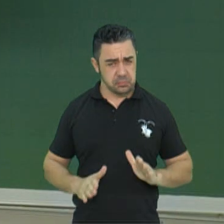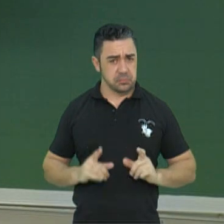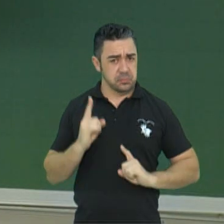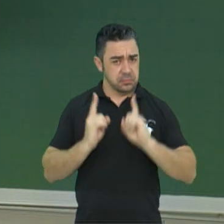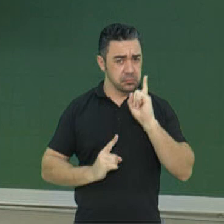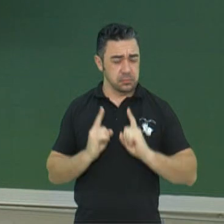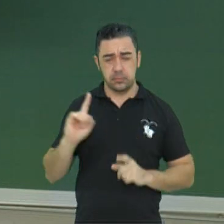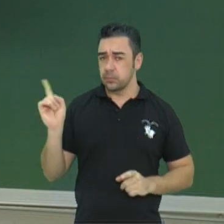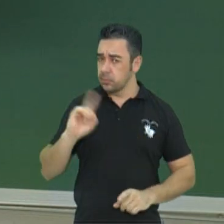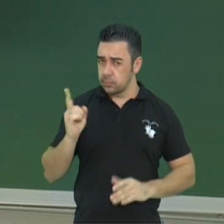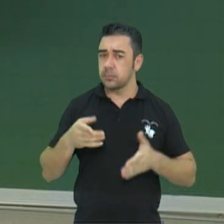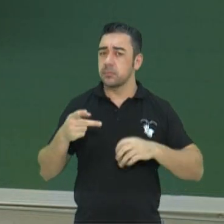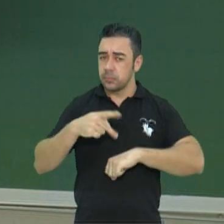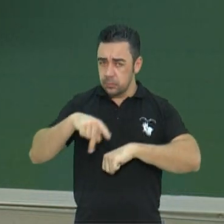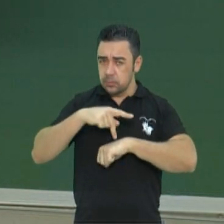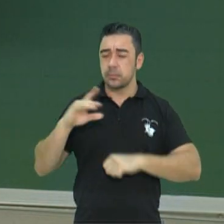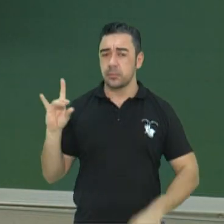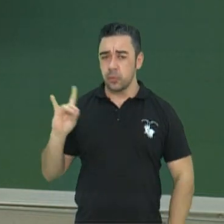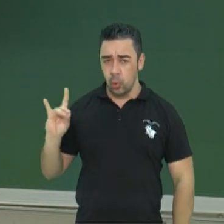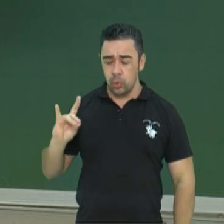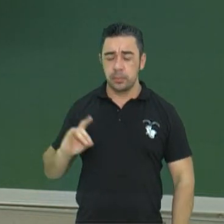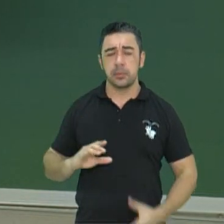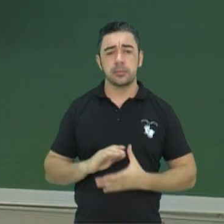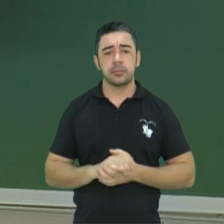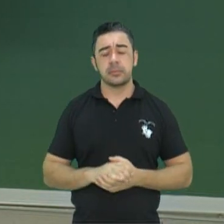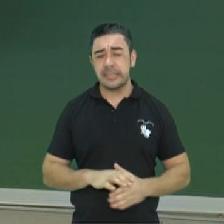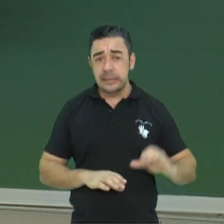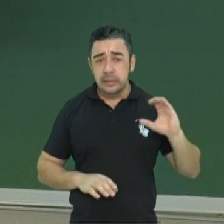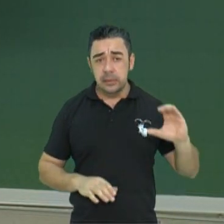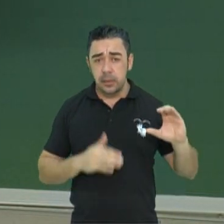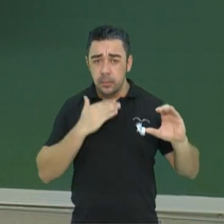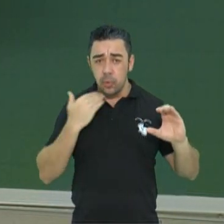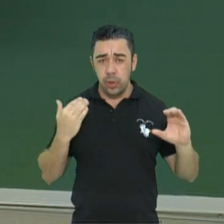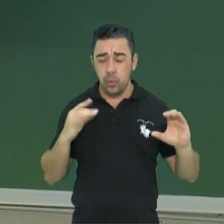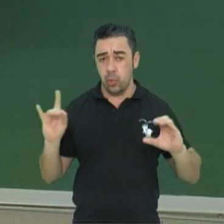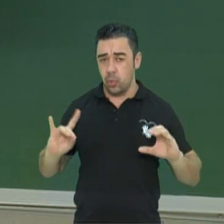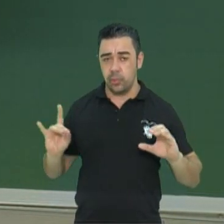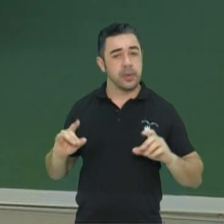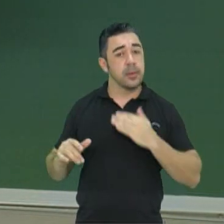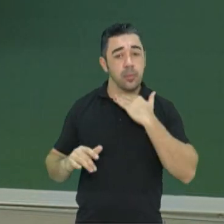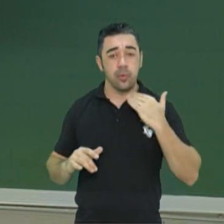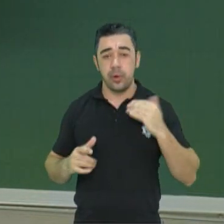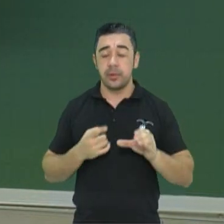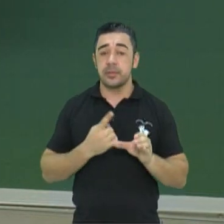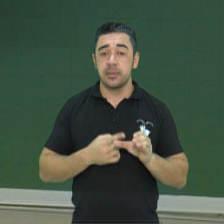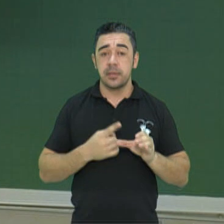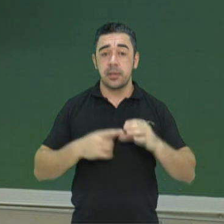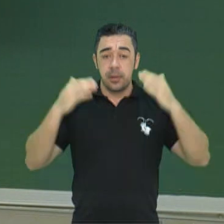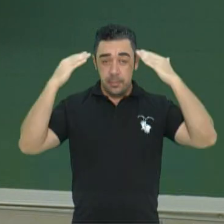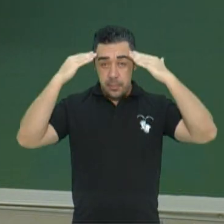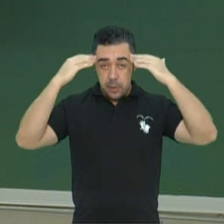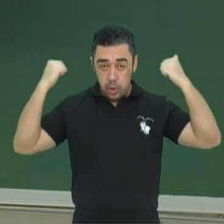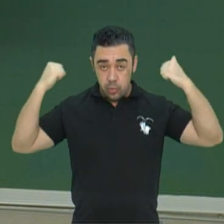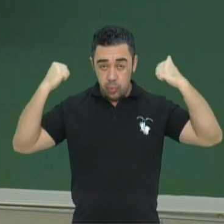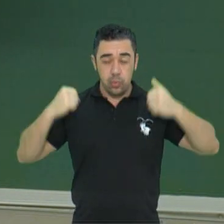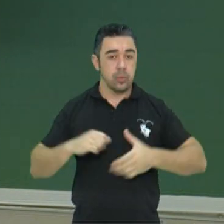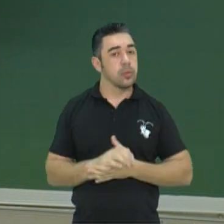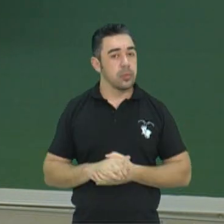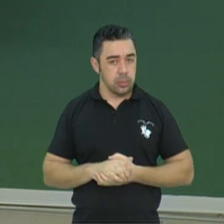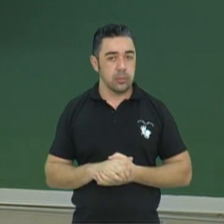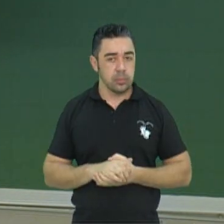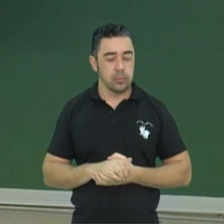é colombiano. E a letra C. Ele não morreu na Colômbia, ele morreu na Ciudad de México,